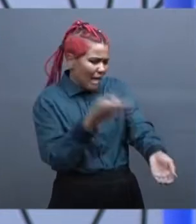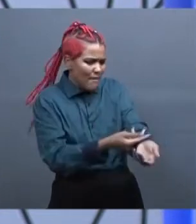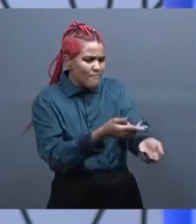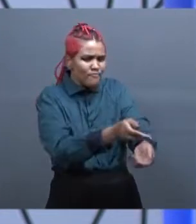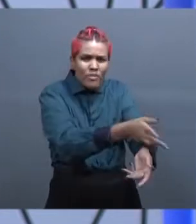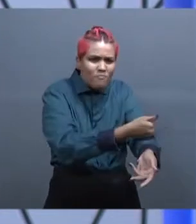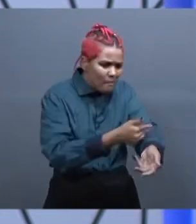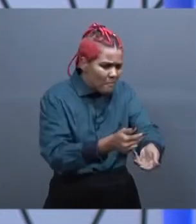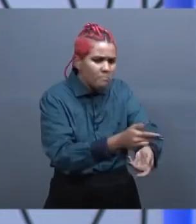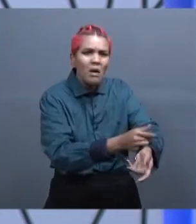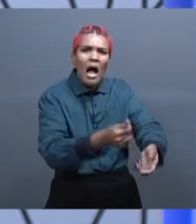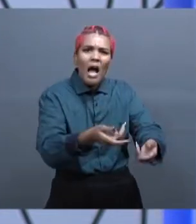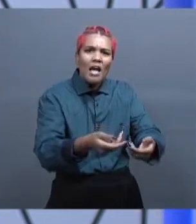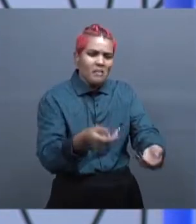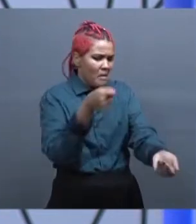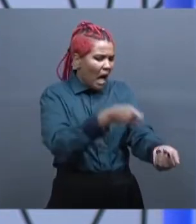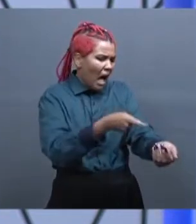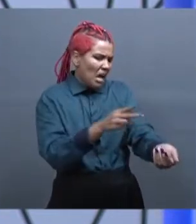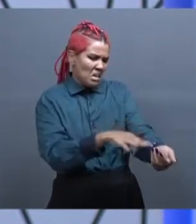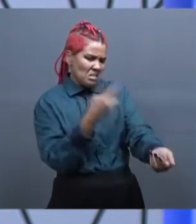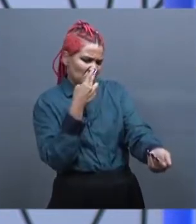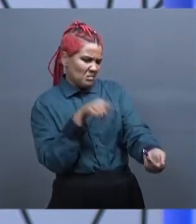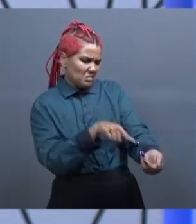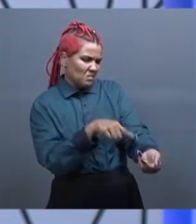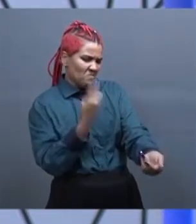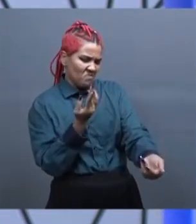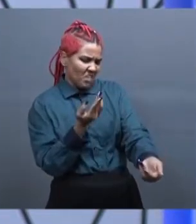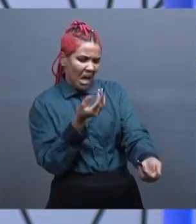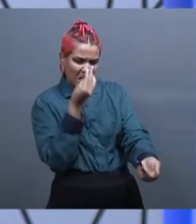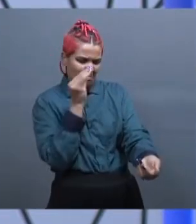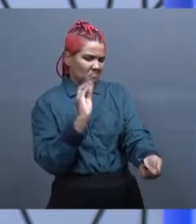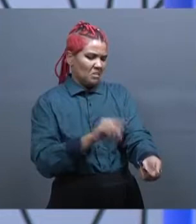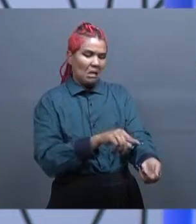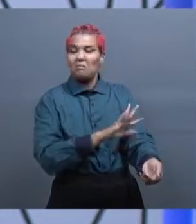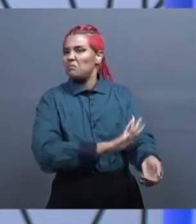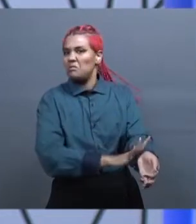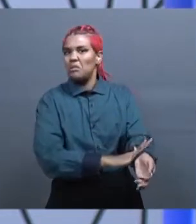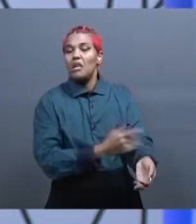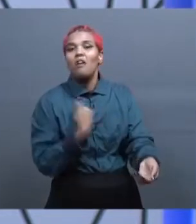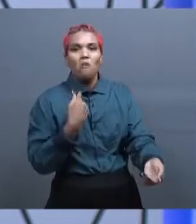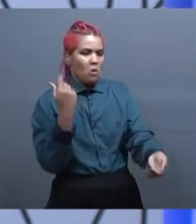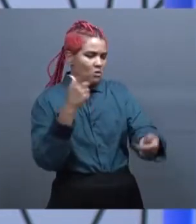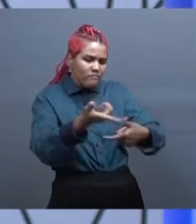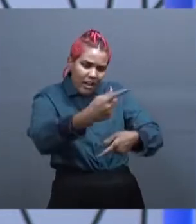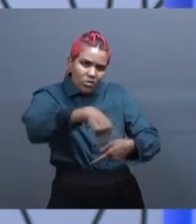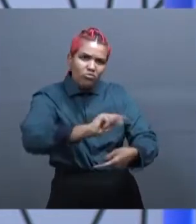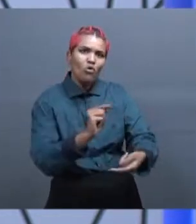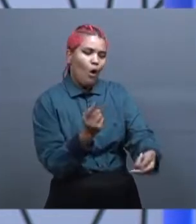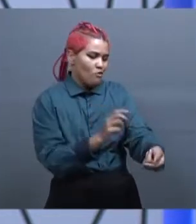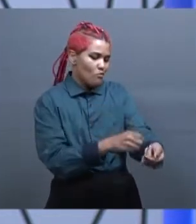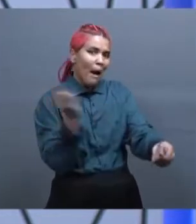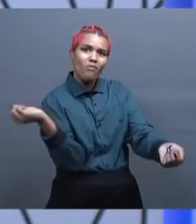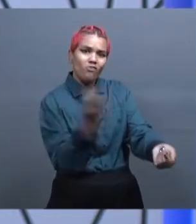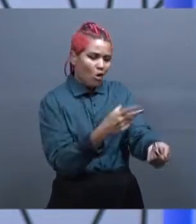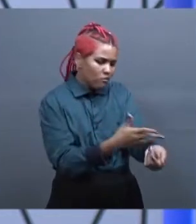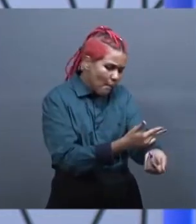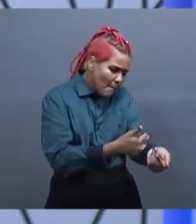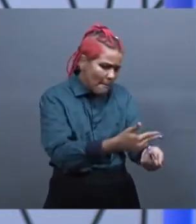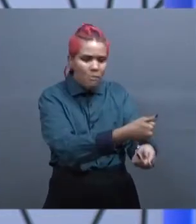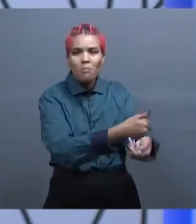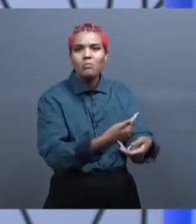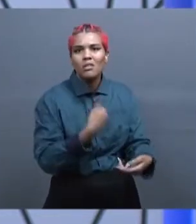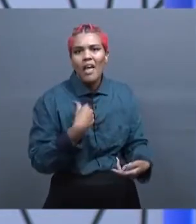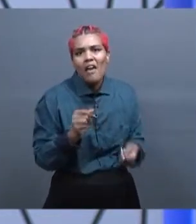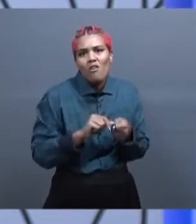fazer uma interação sem entender então não existe essa preocupação esse bloqueio mas de pensar eu fiz uma tatuagem